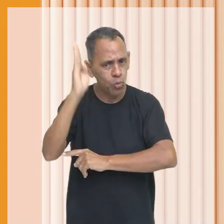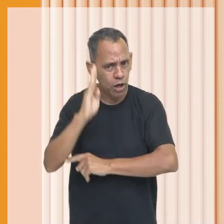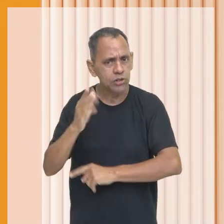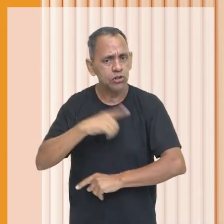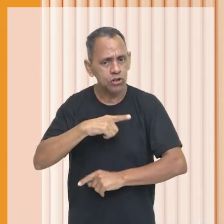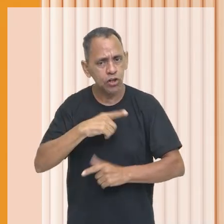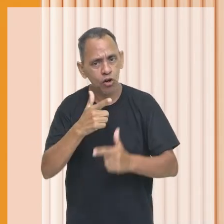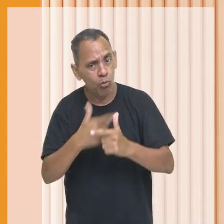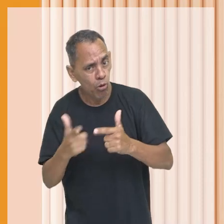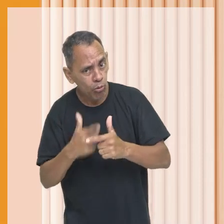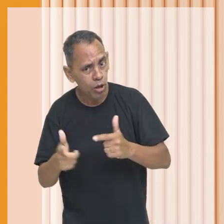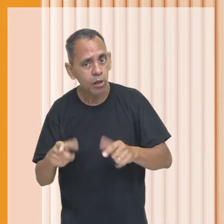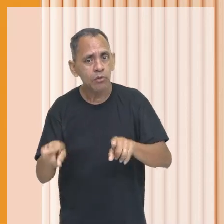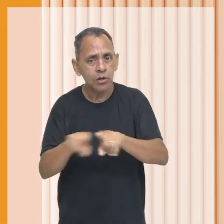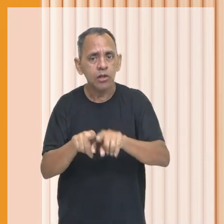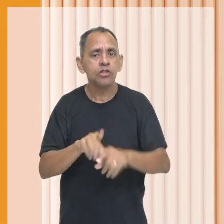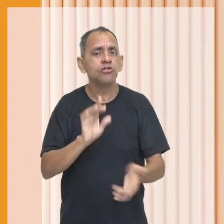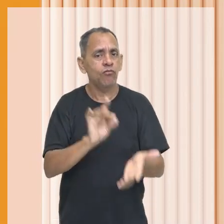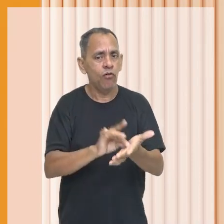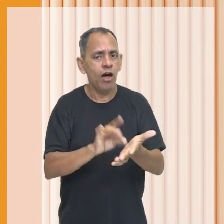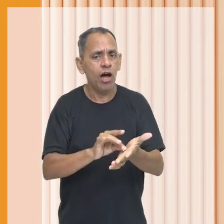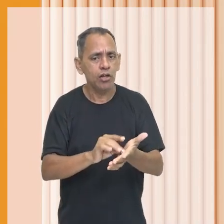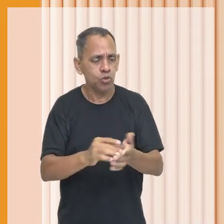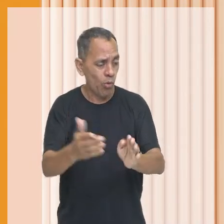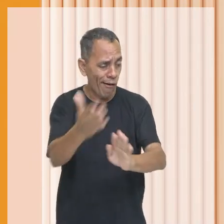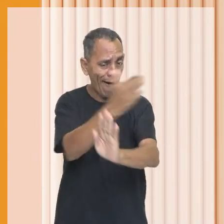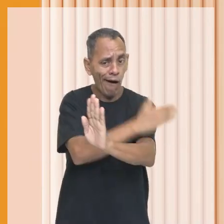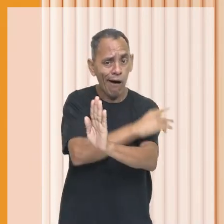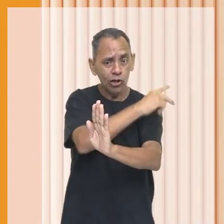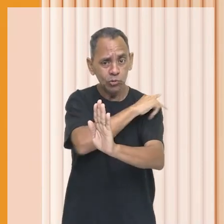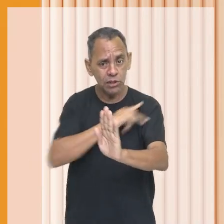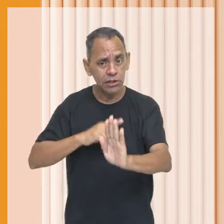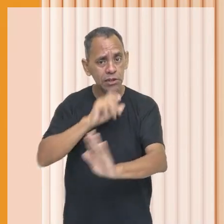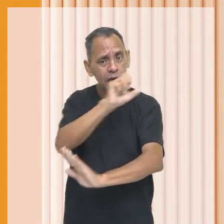Embora o Sarney, com os planos anteriores, né, tivesse